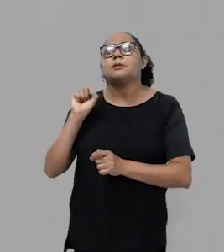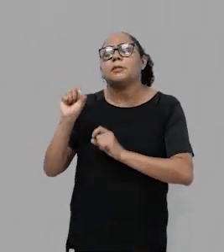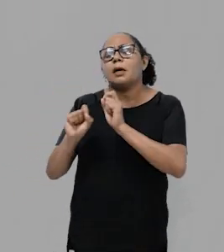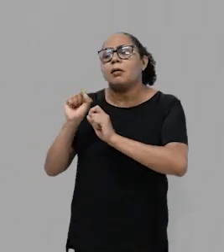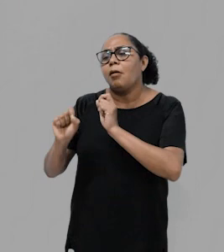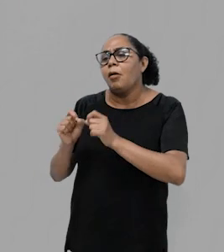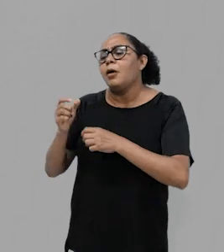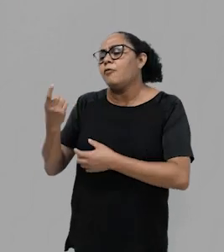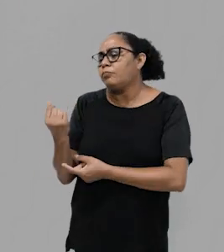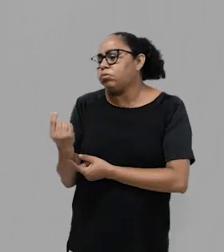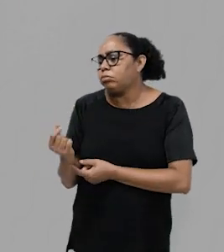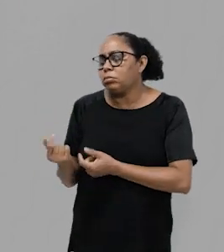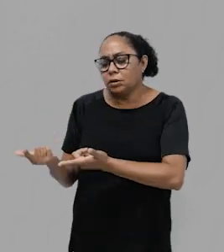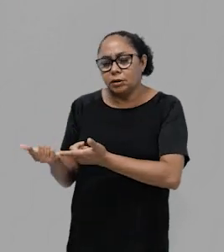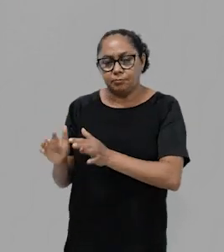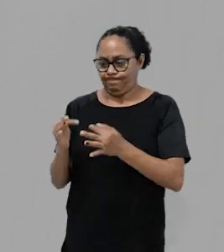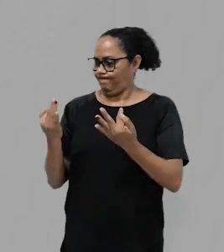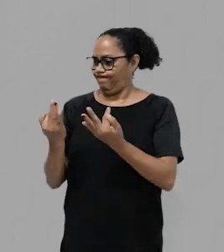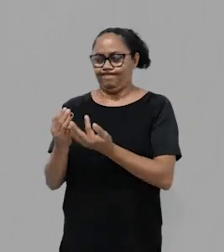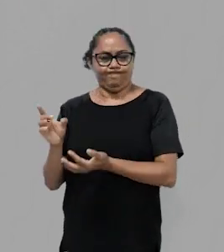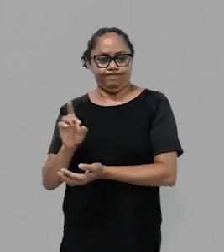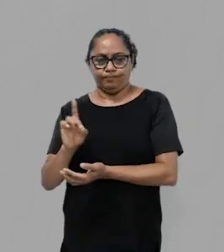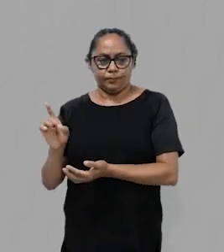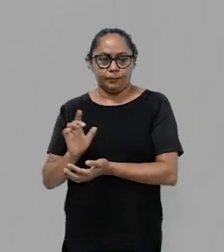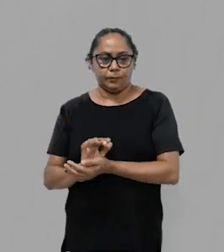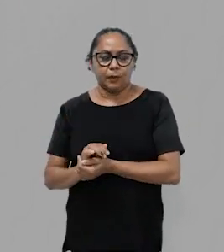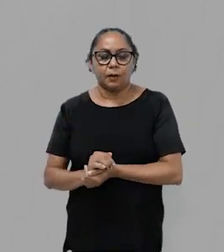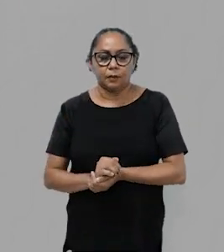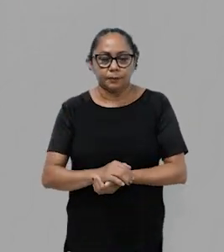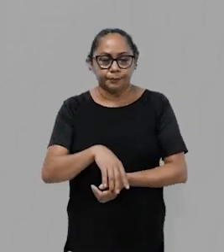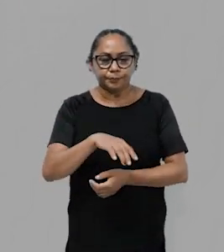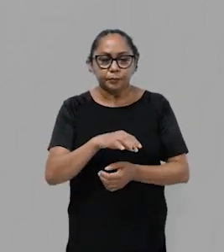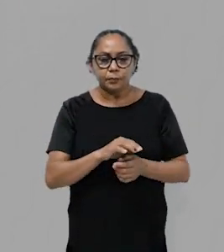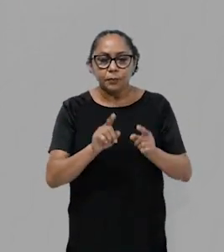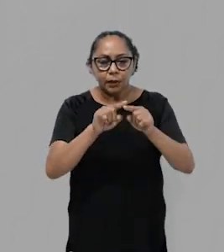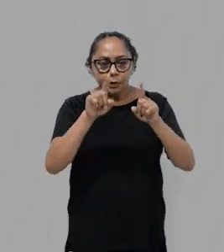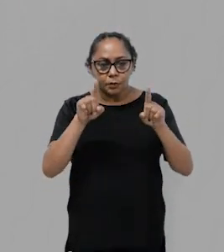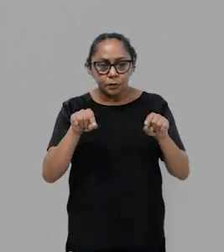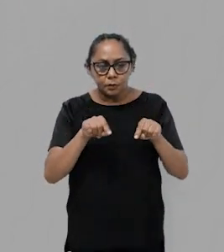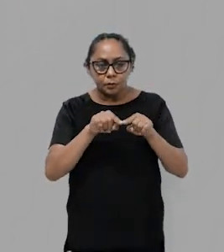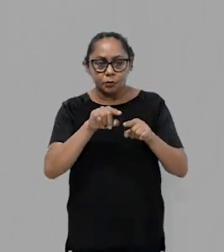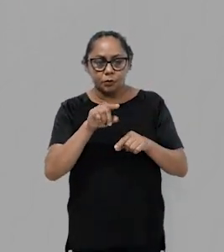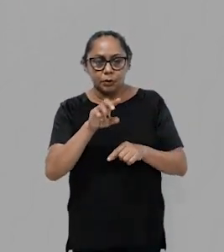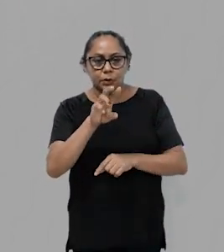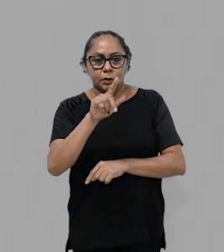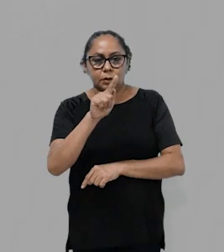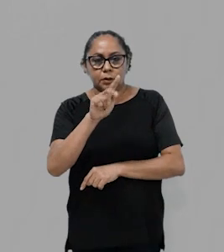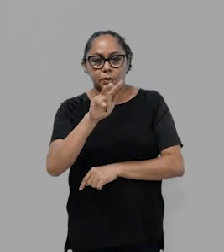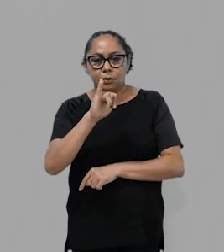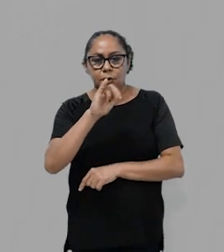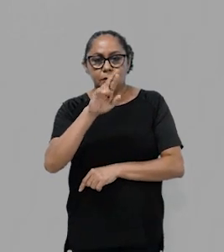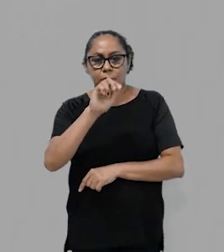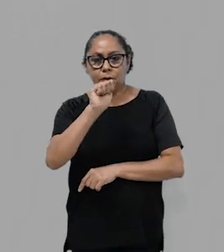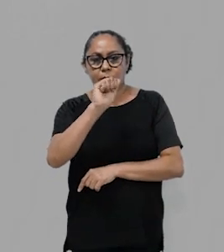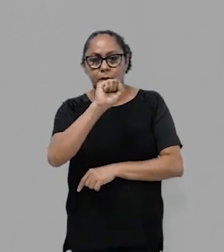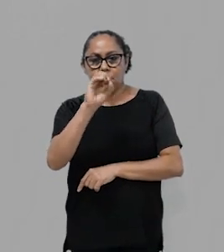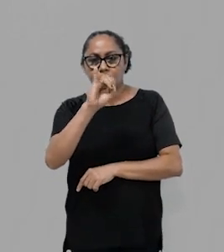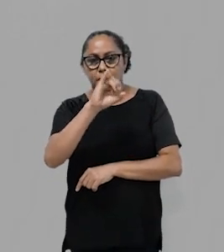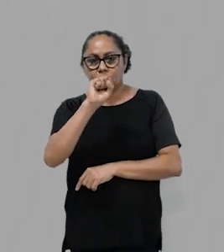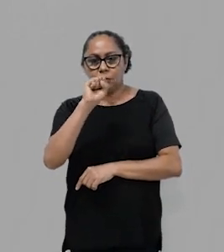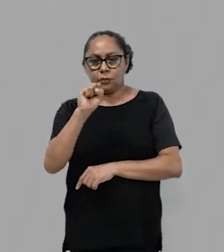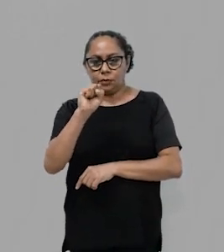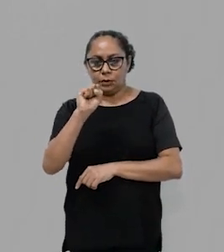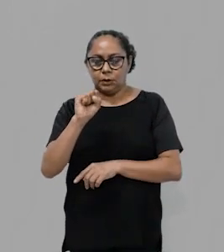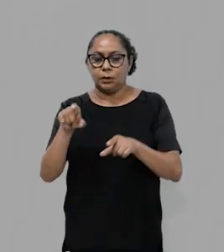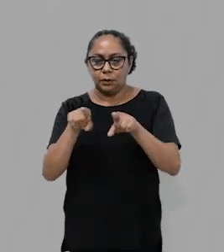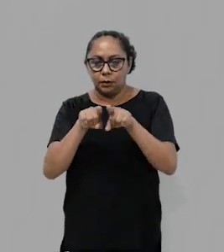influência oriental, um dos girassóis que foi vendido por 74 milhões de dólares, e principalmente os